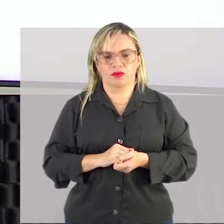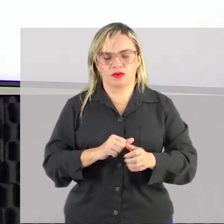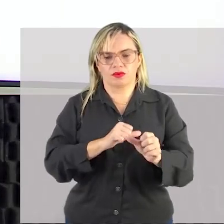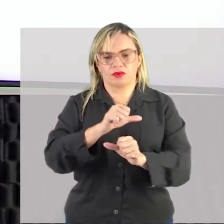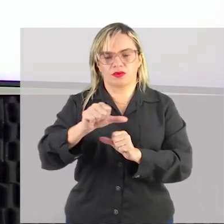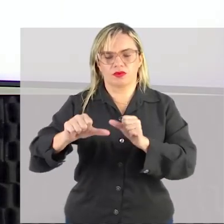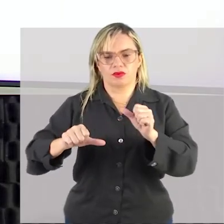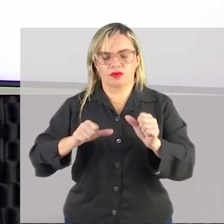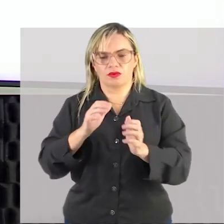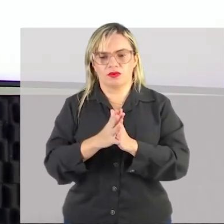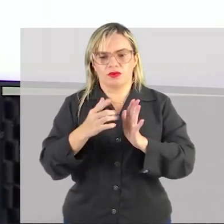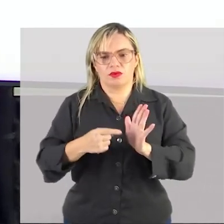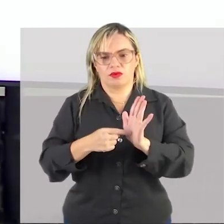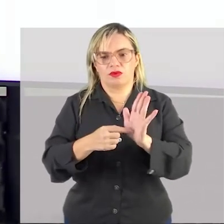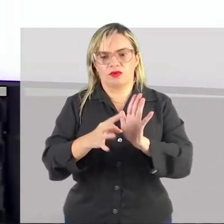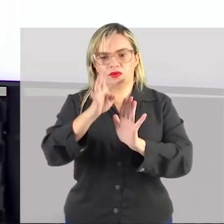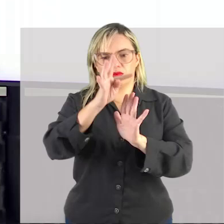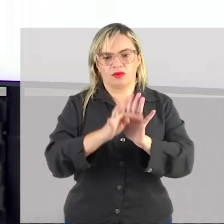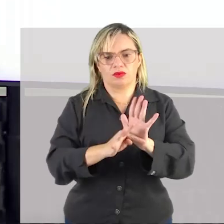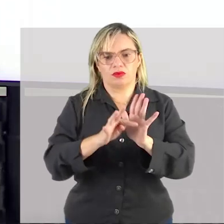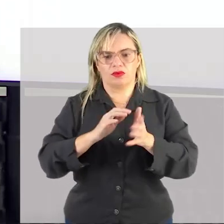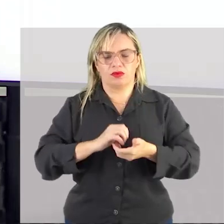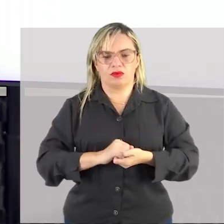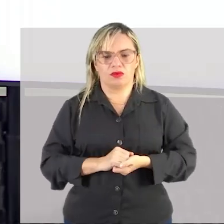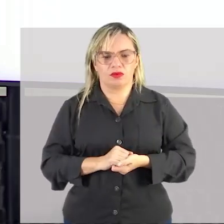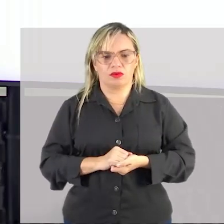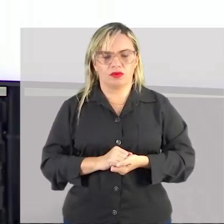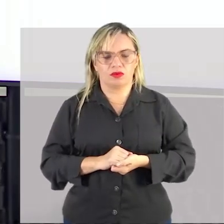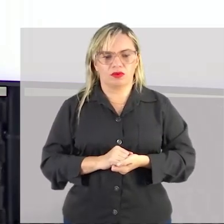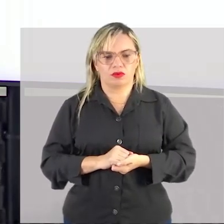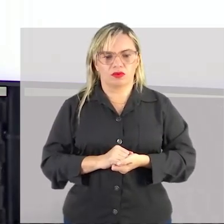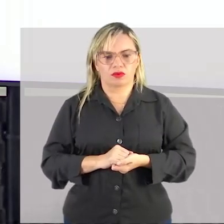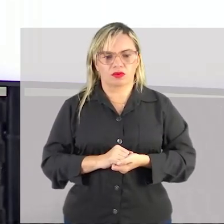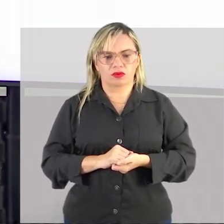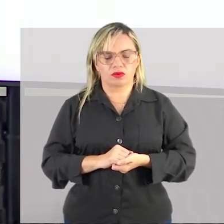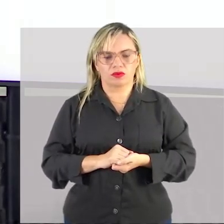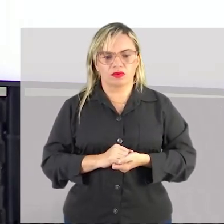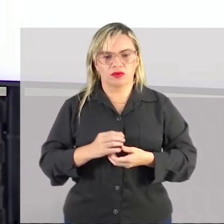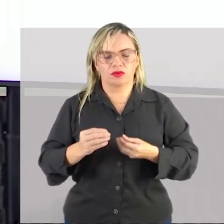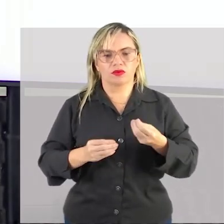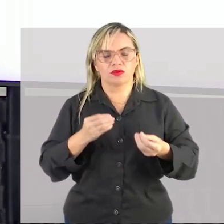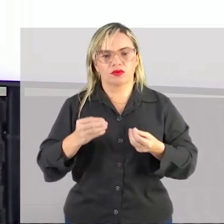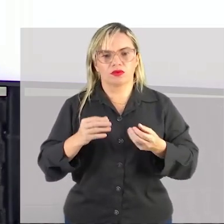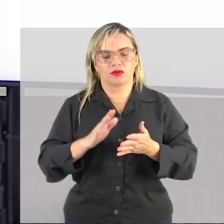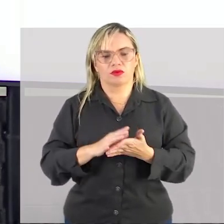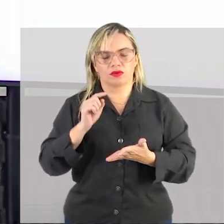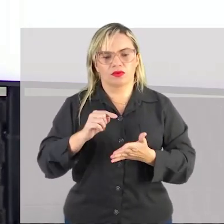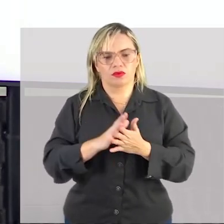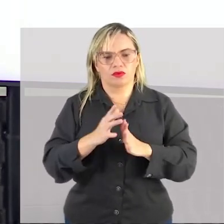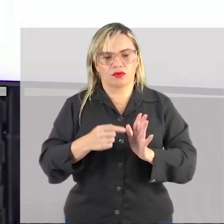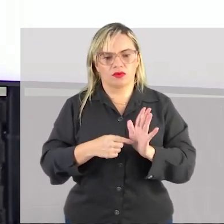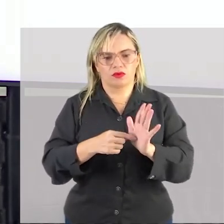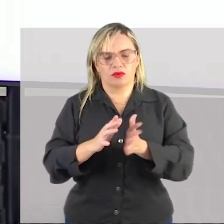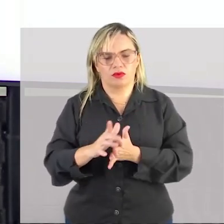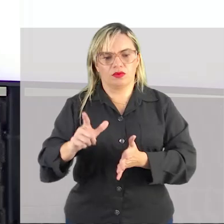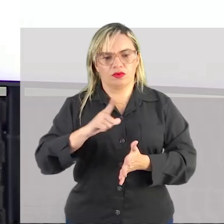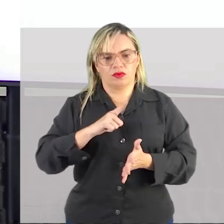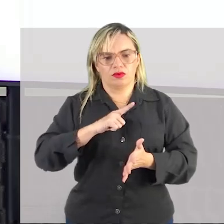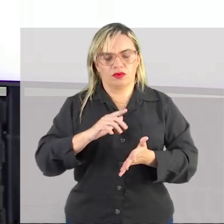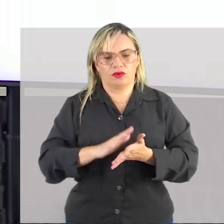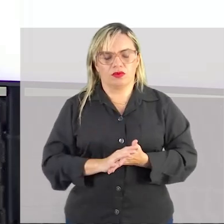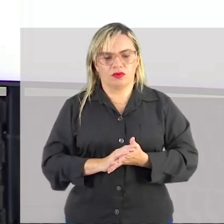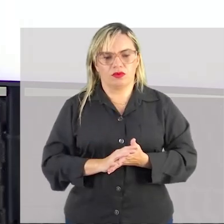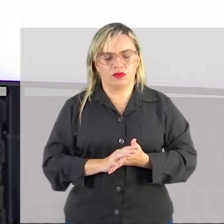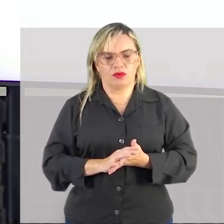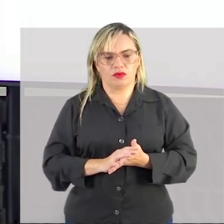A transformação mencionada no texto é o seguinte, ó. Como é que funciona isso aqui? Eu tenho os